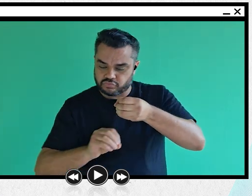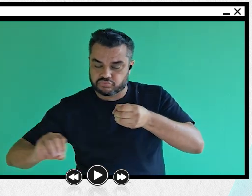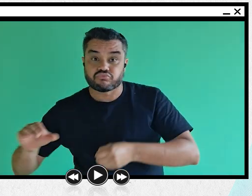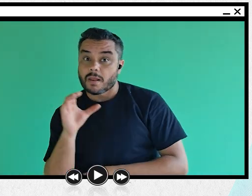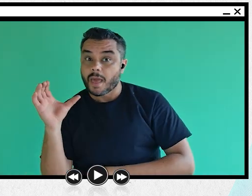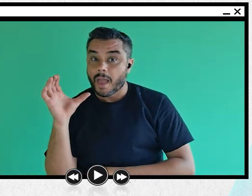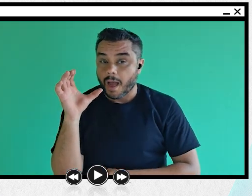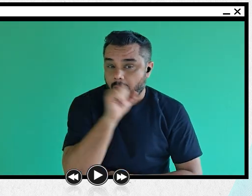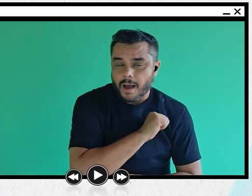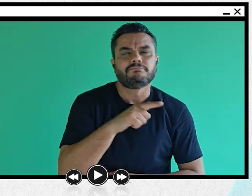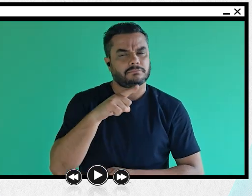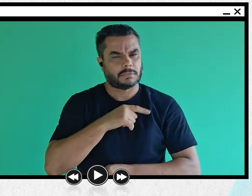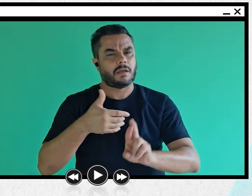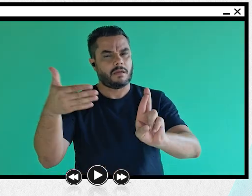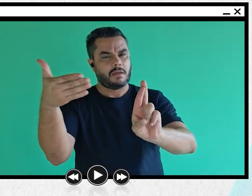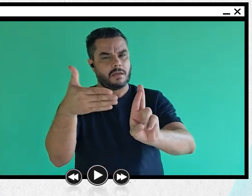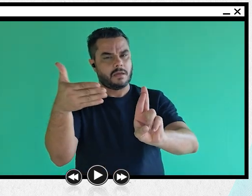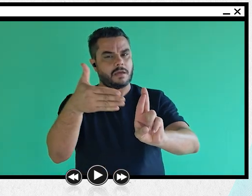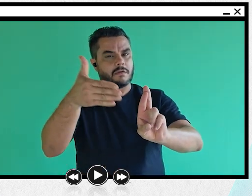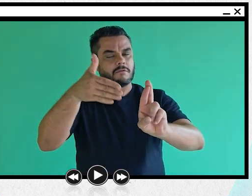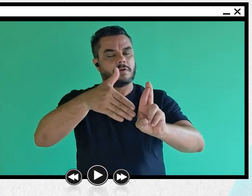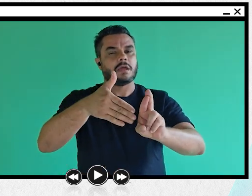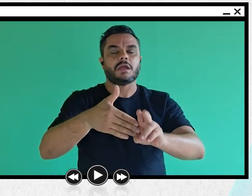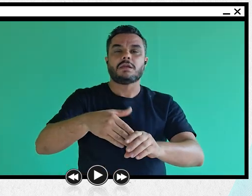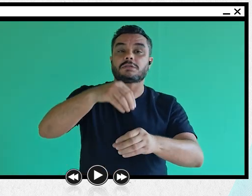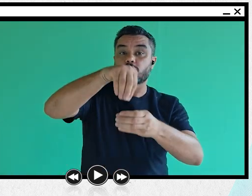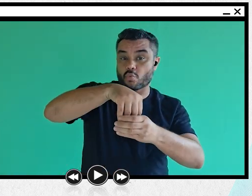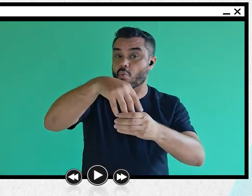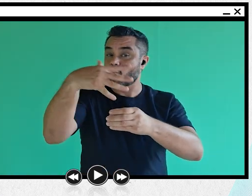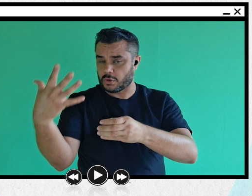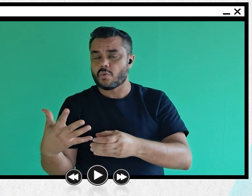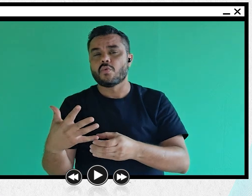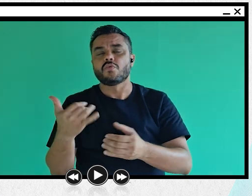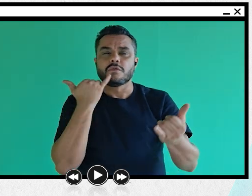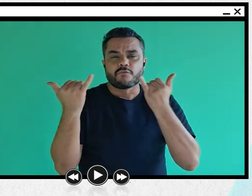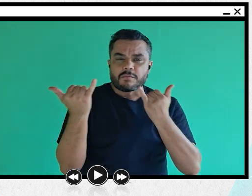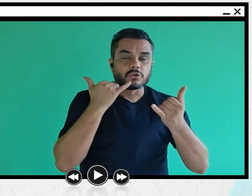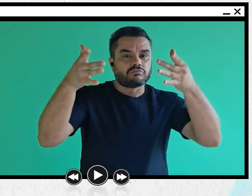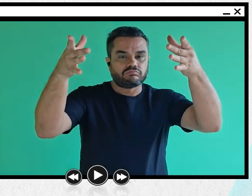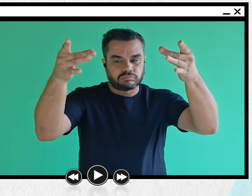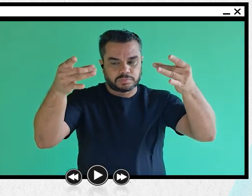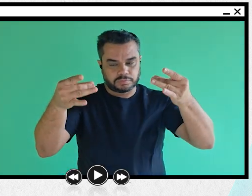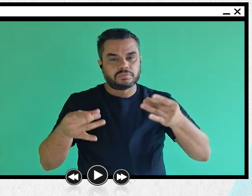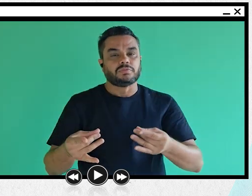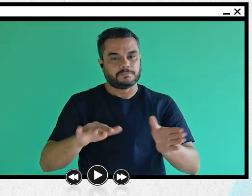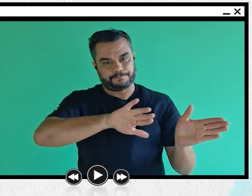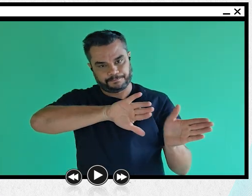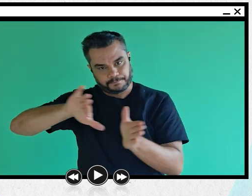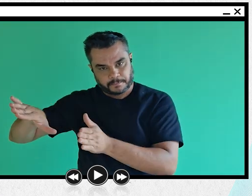com vocês, tem referências, material referencial depois que vocês podem buscar mais informações detalhadas de todo o nosso